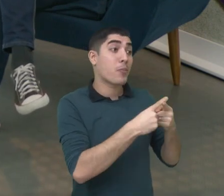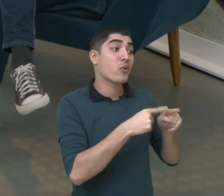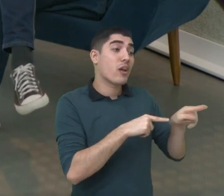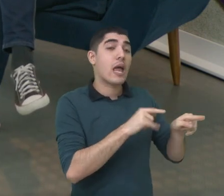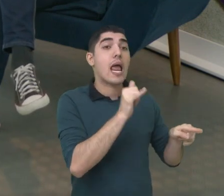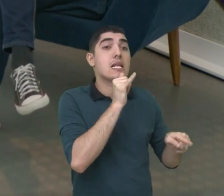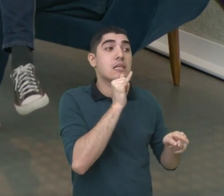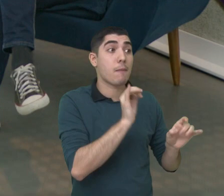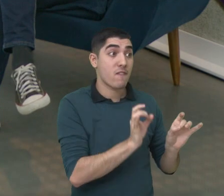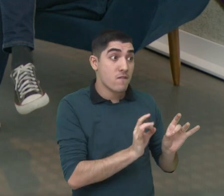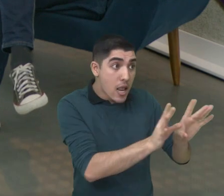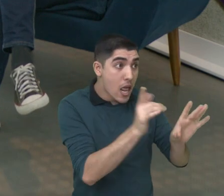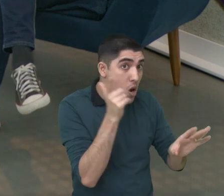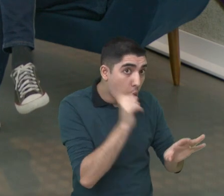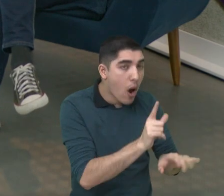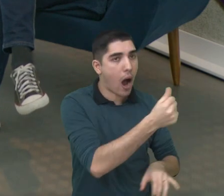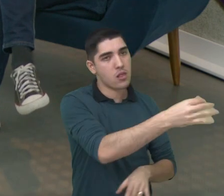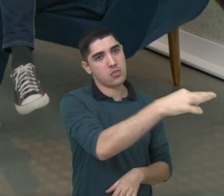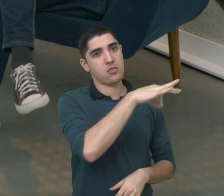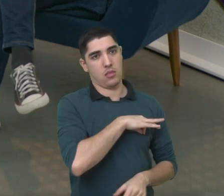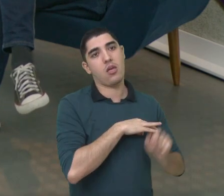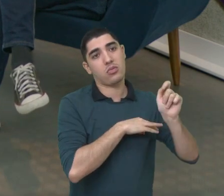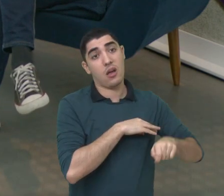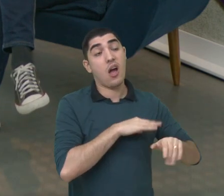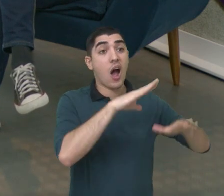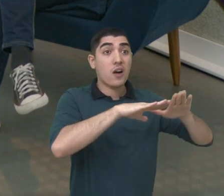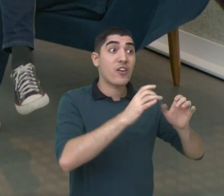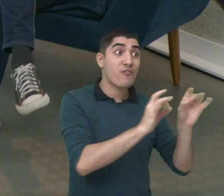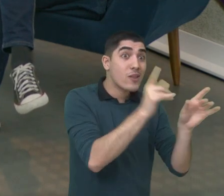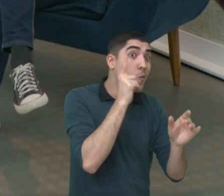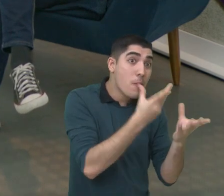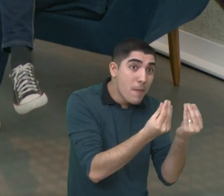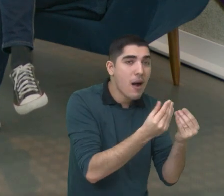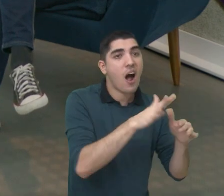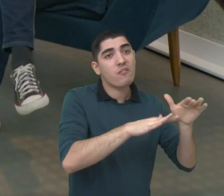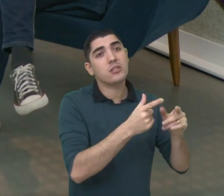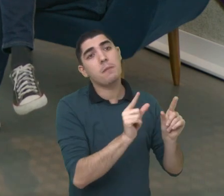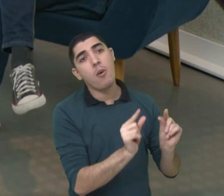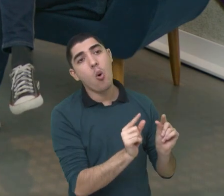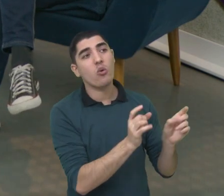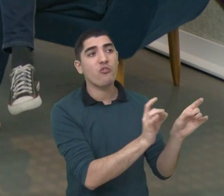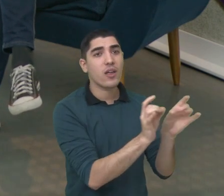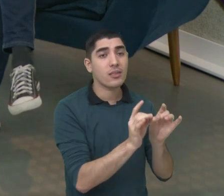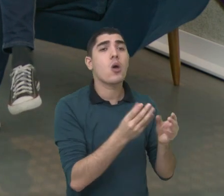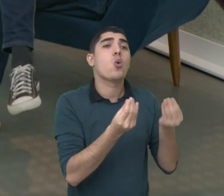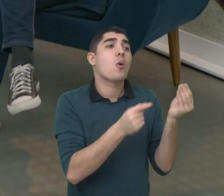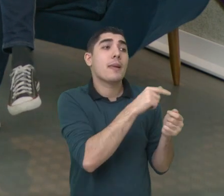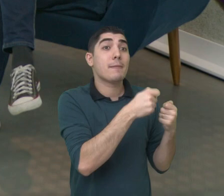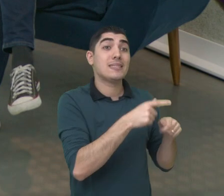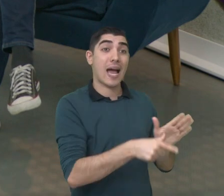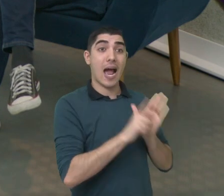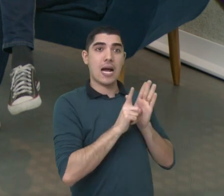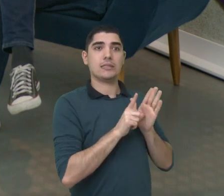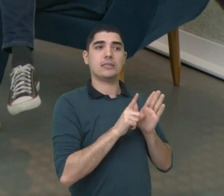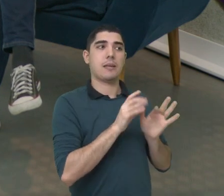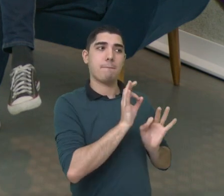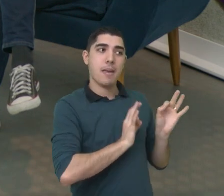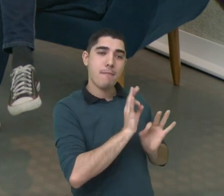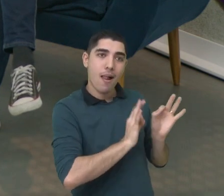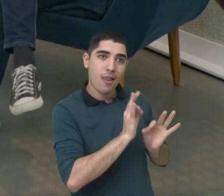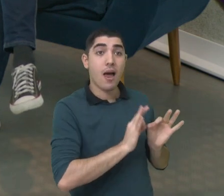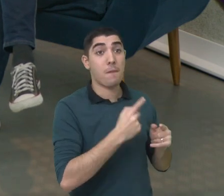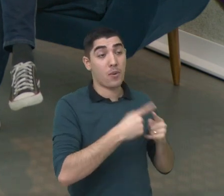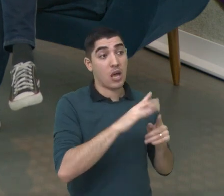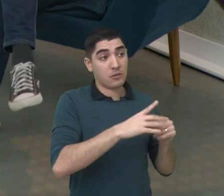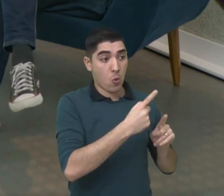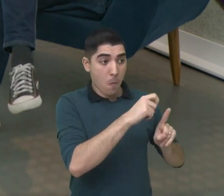Então o retorno ele oscila, né? Como que um corretor de imóveis tem que se preparar financeiramente para lidar com essas remunerações,